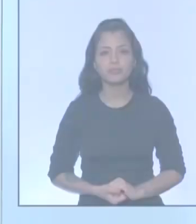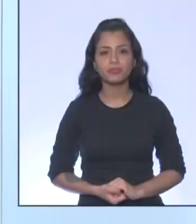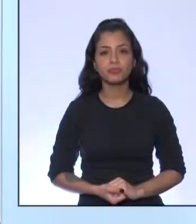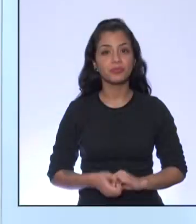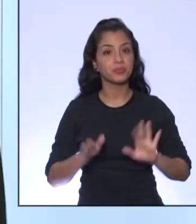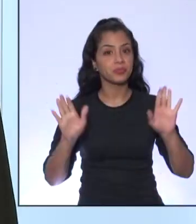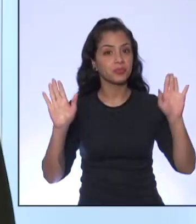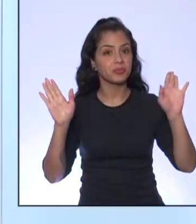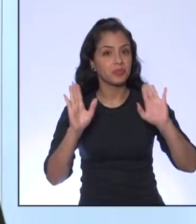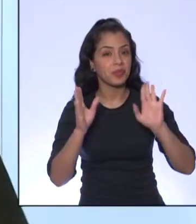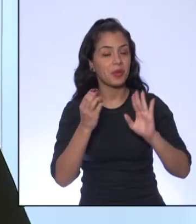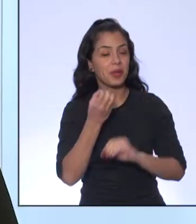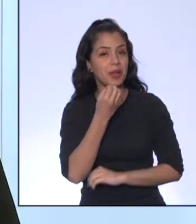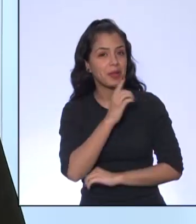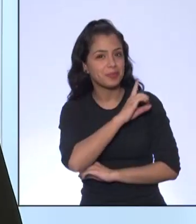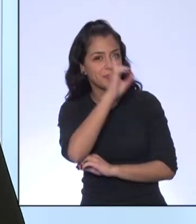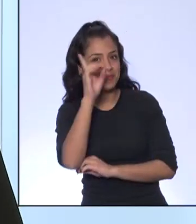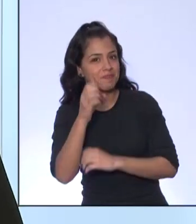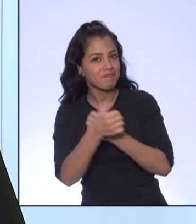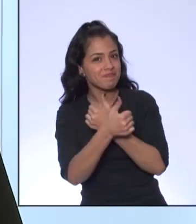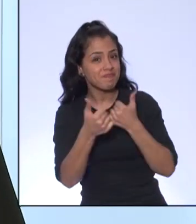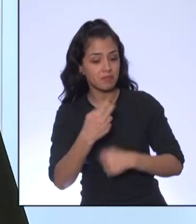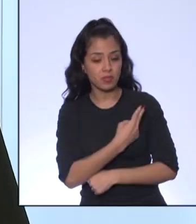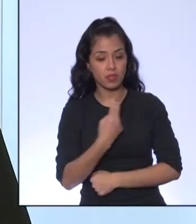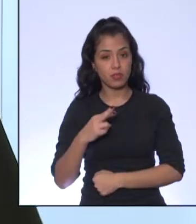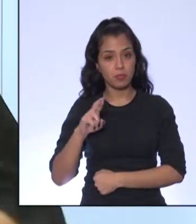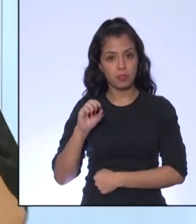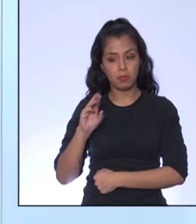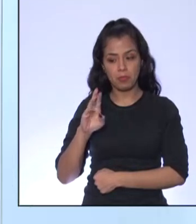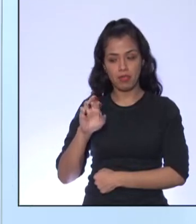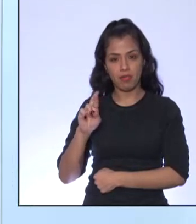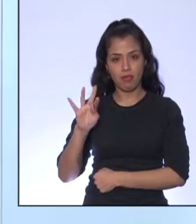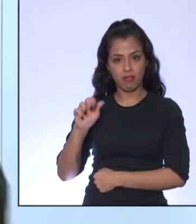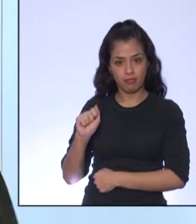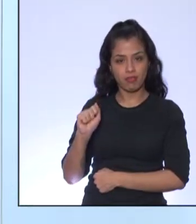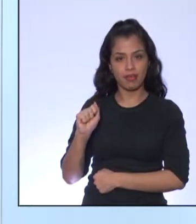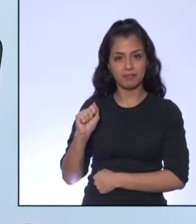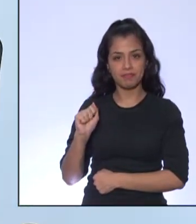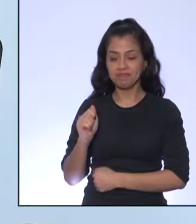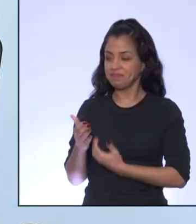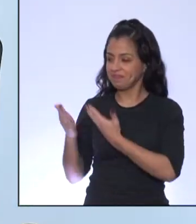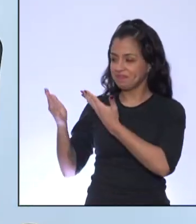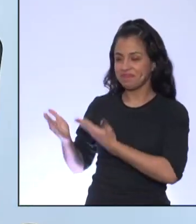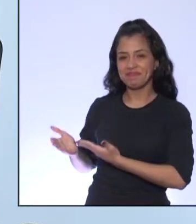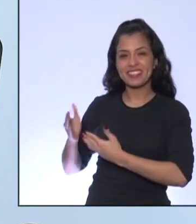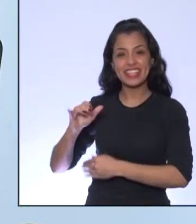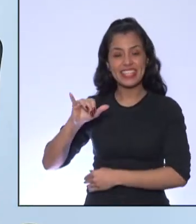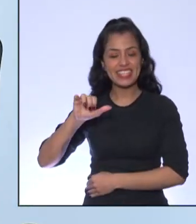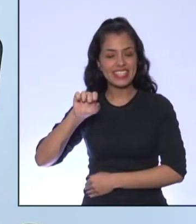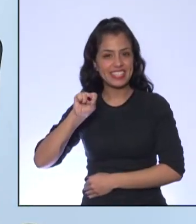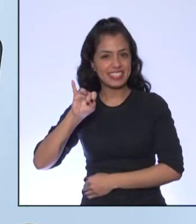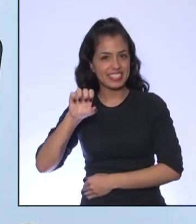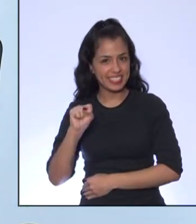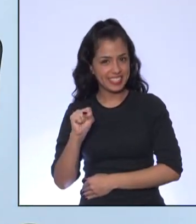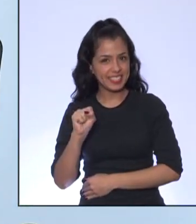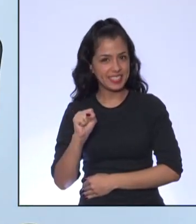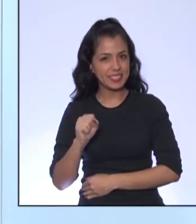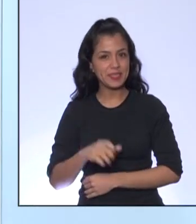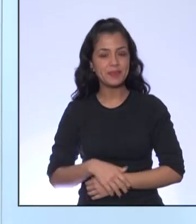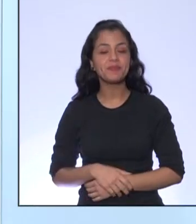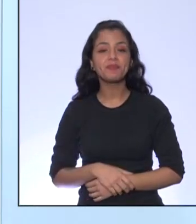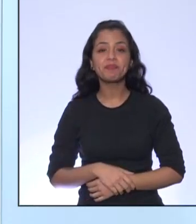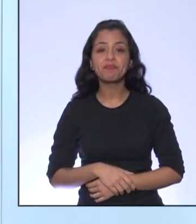Oi, bom dia a todos. Meu nome é Roberta, a minha mediadora é a Isis.